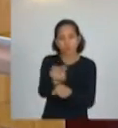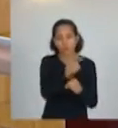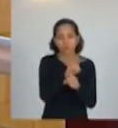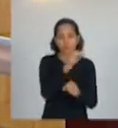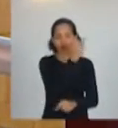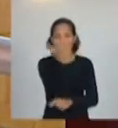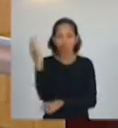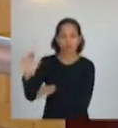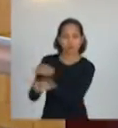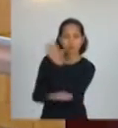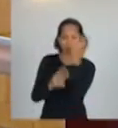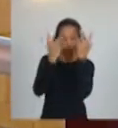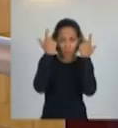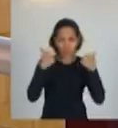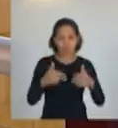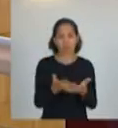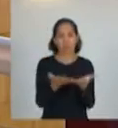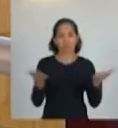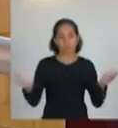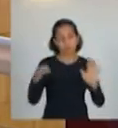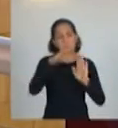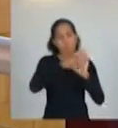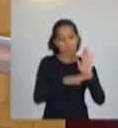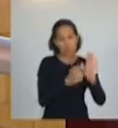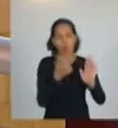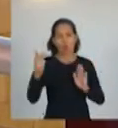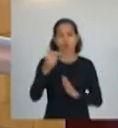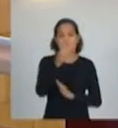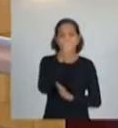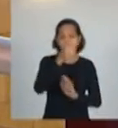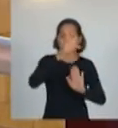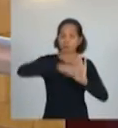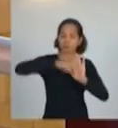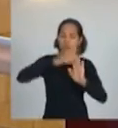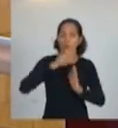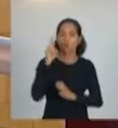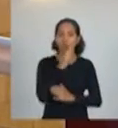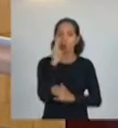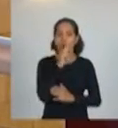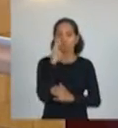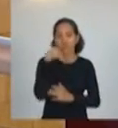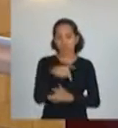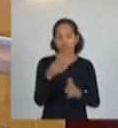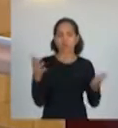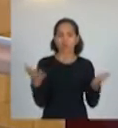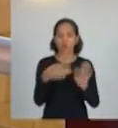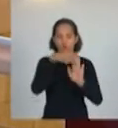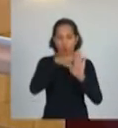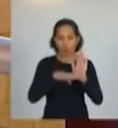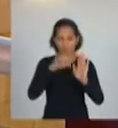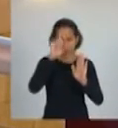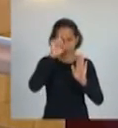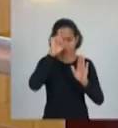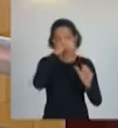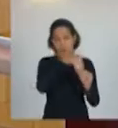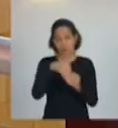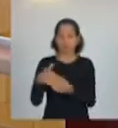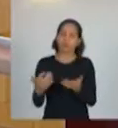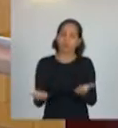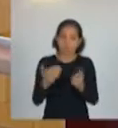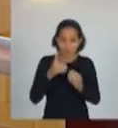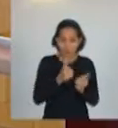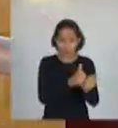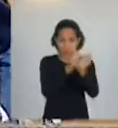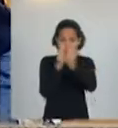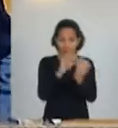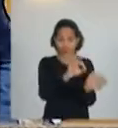naturais. Esse e outros 7 projetos estão em regime de urgência na fase da ordem do dia da sessão. Vamos então acompanhar